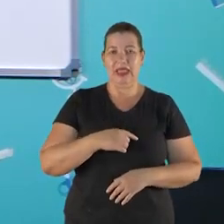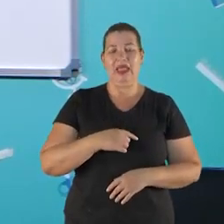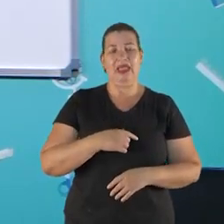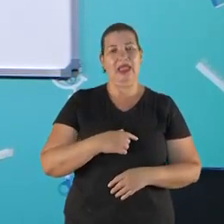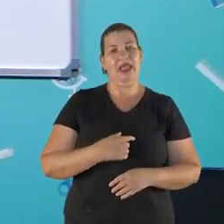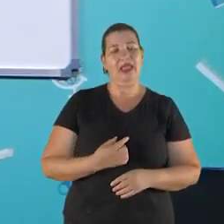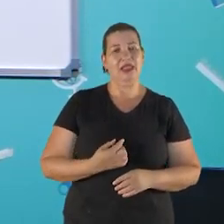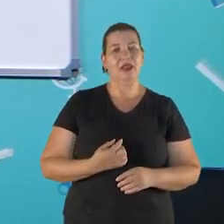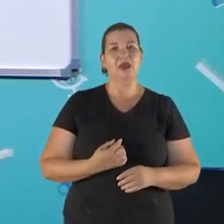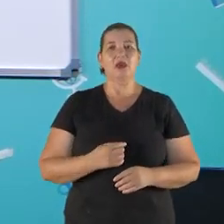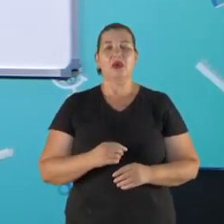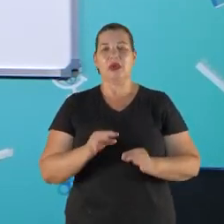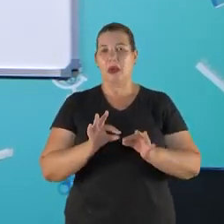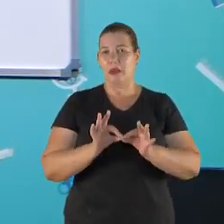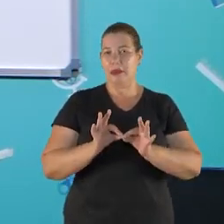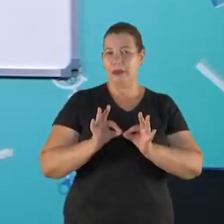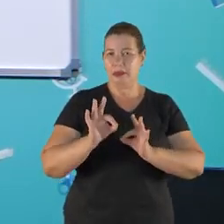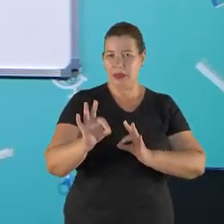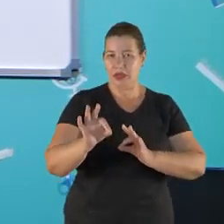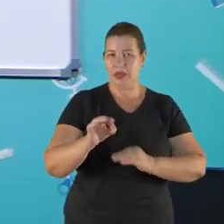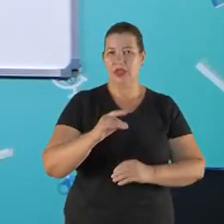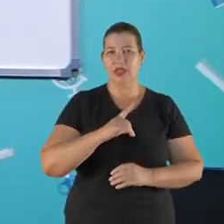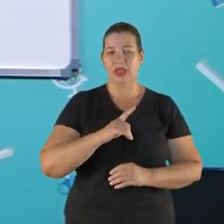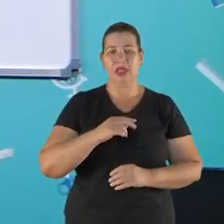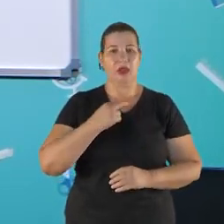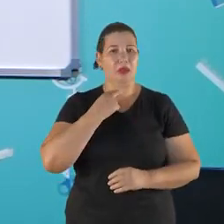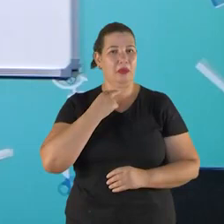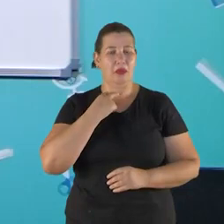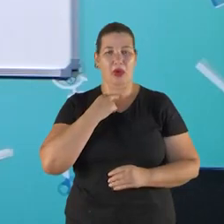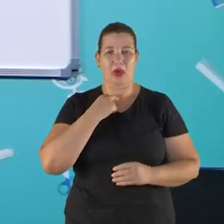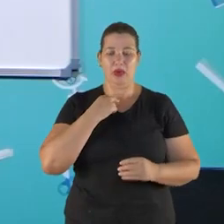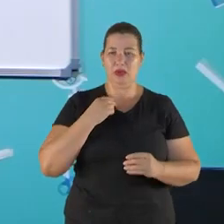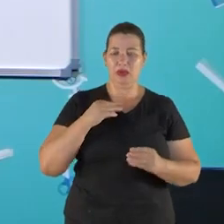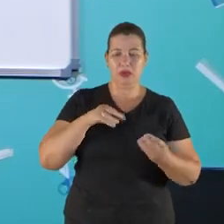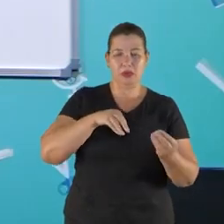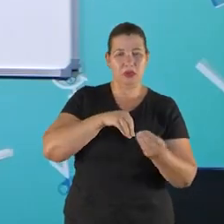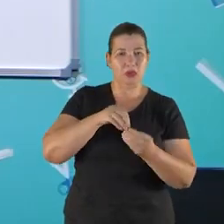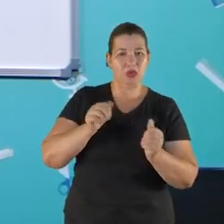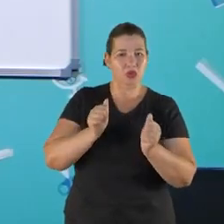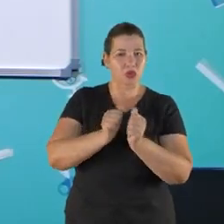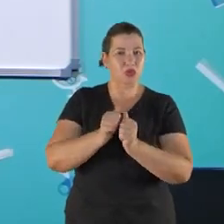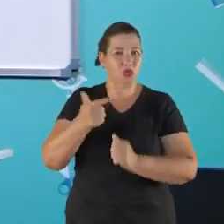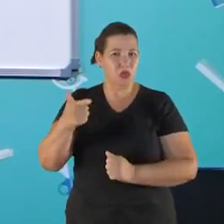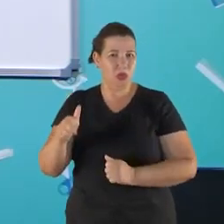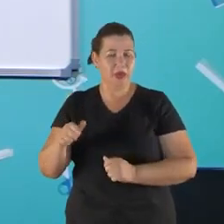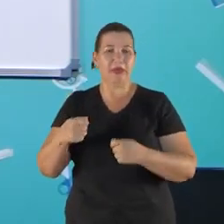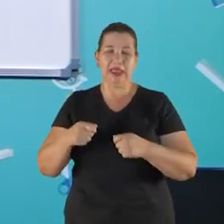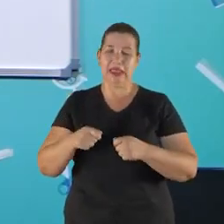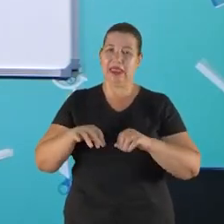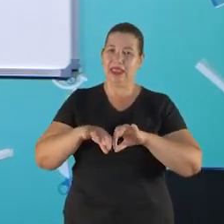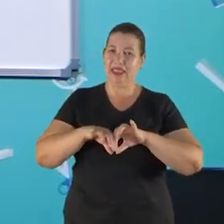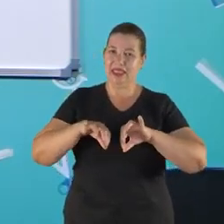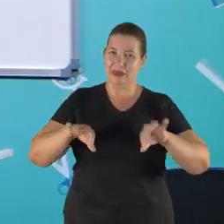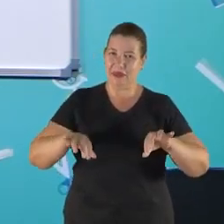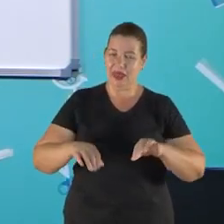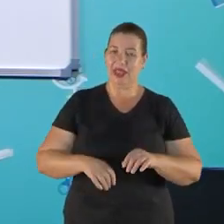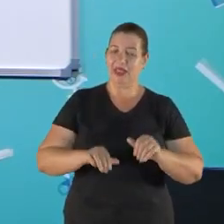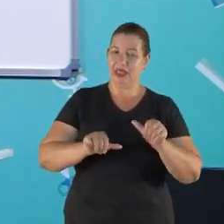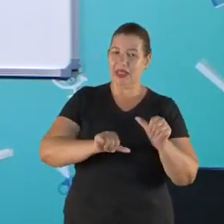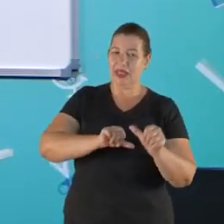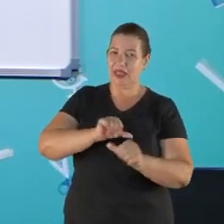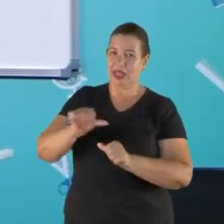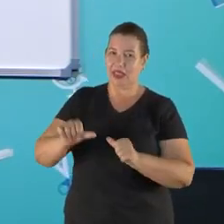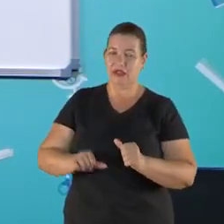você tem um valor, uma unidade de medida, você não pode misturar com a outra unidade.